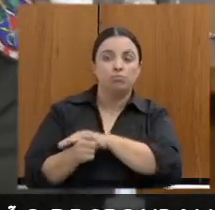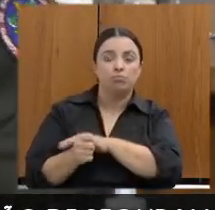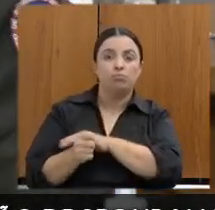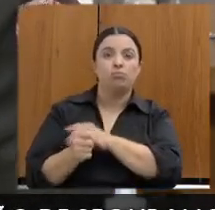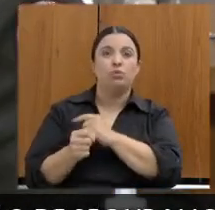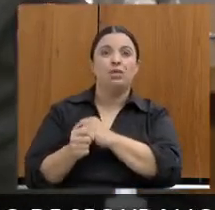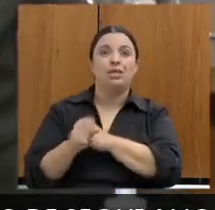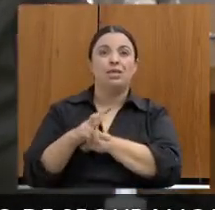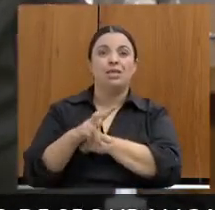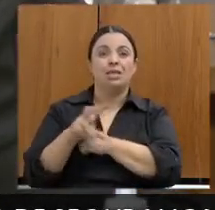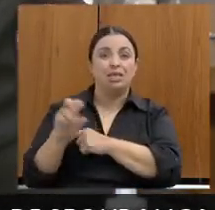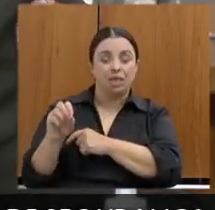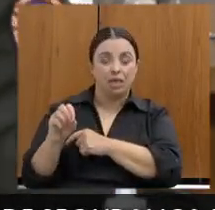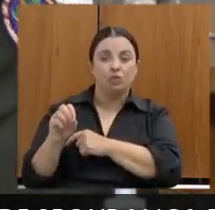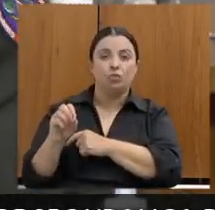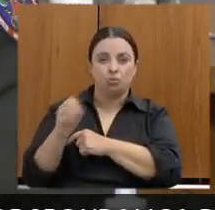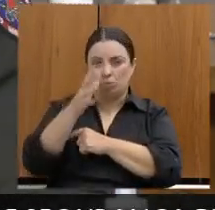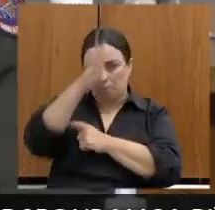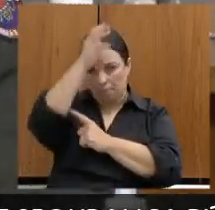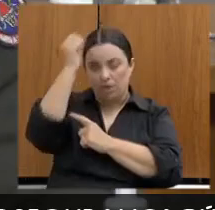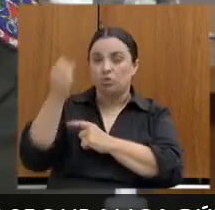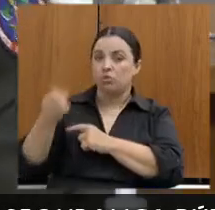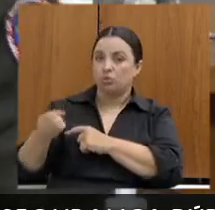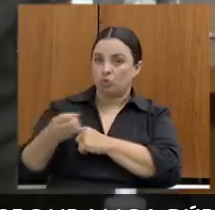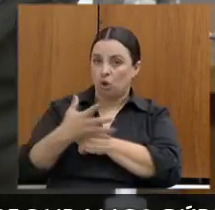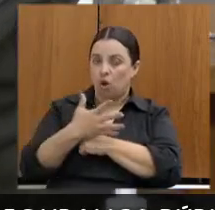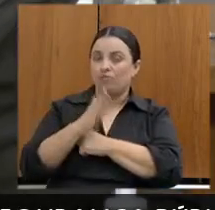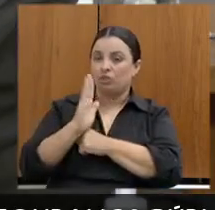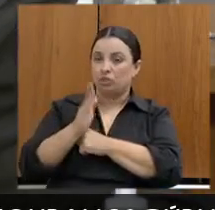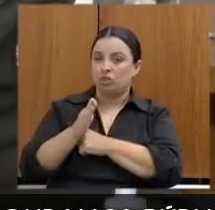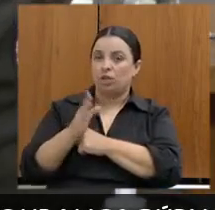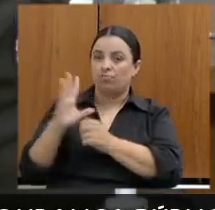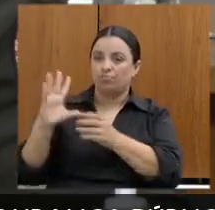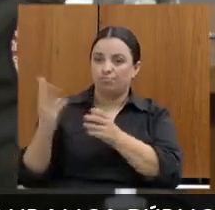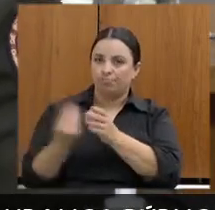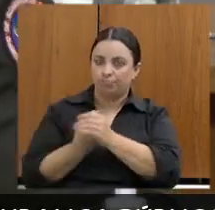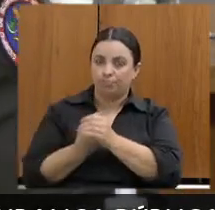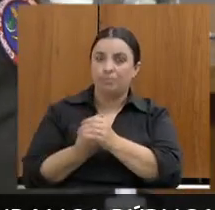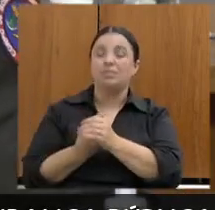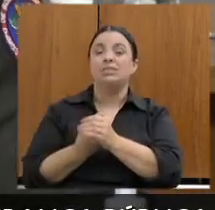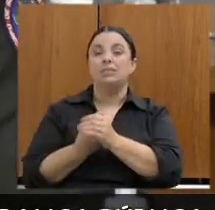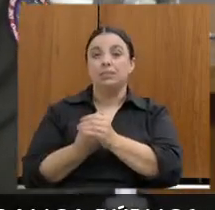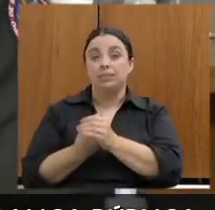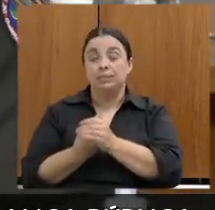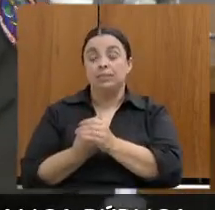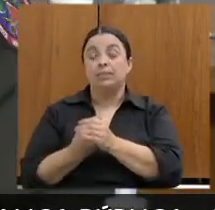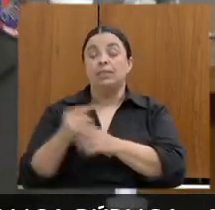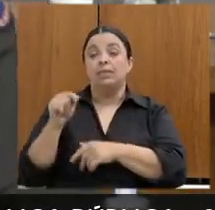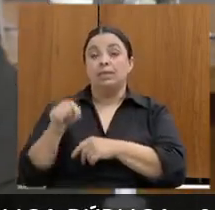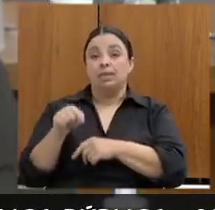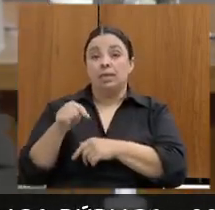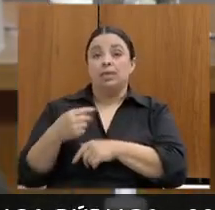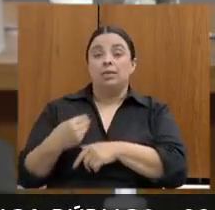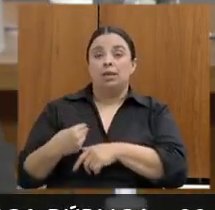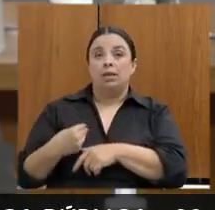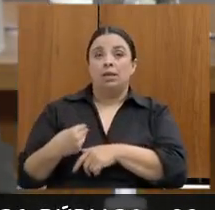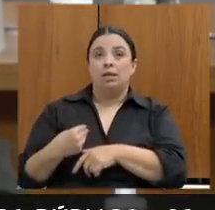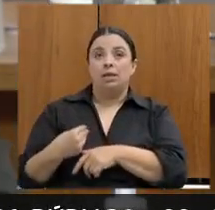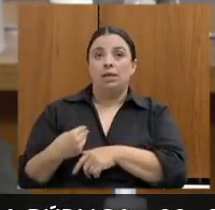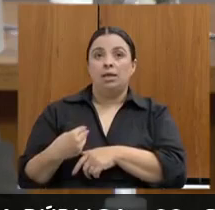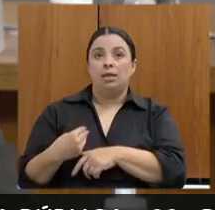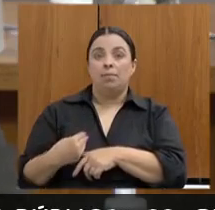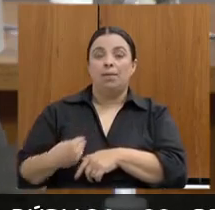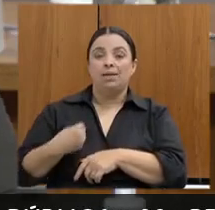aproximadamente 500 bombeiros e eles fazem hoje parte Inclusive das frações que foram